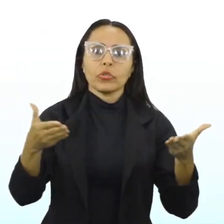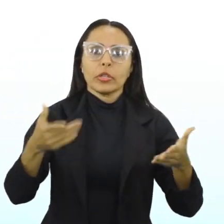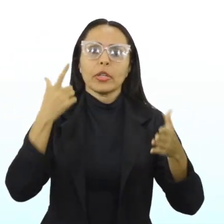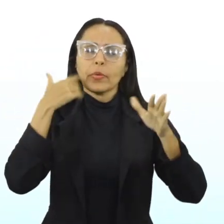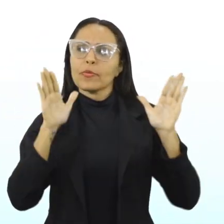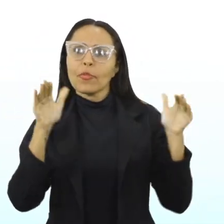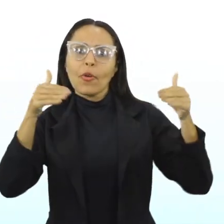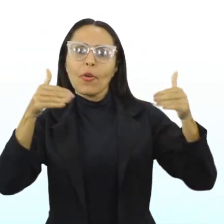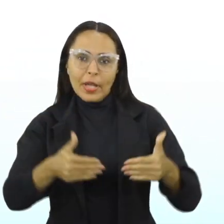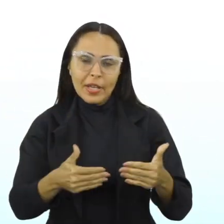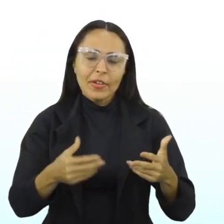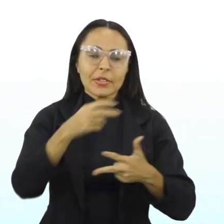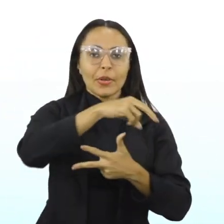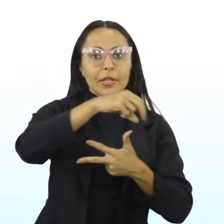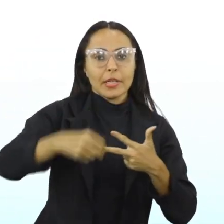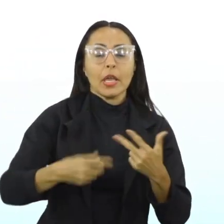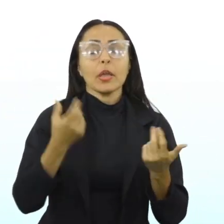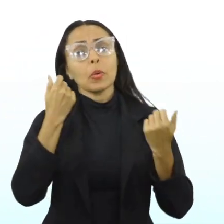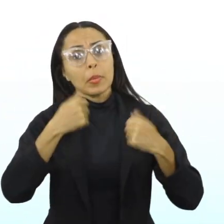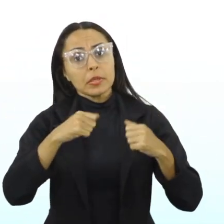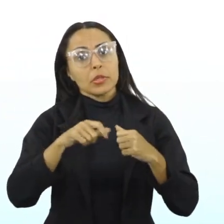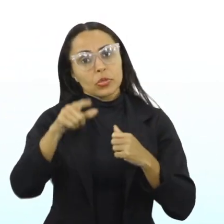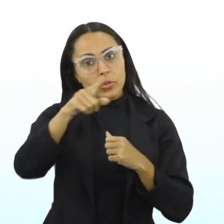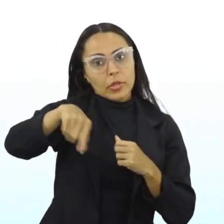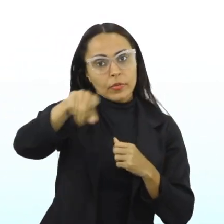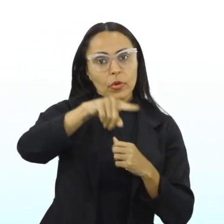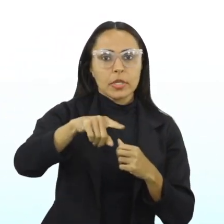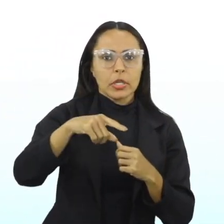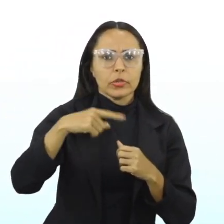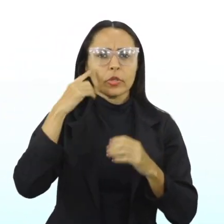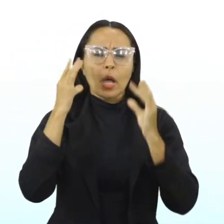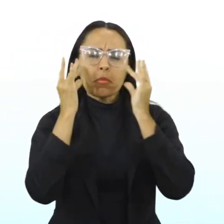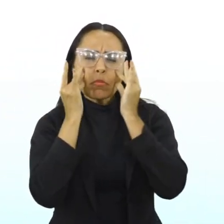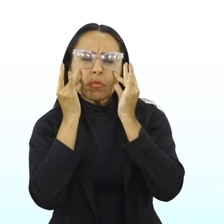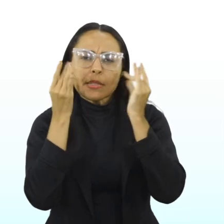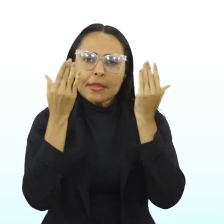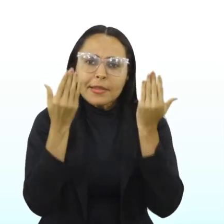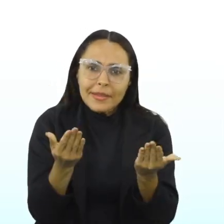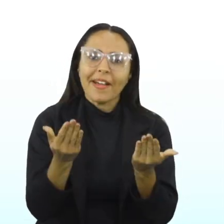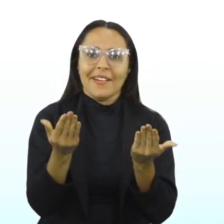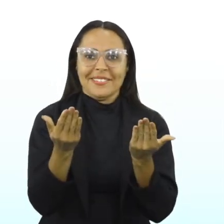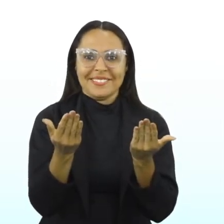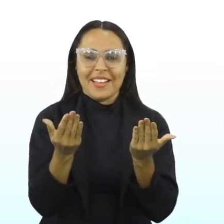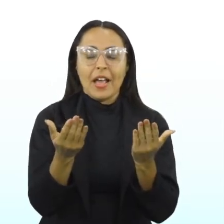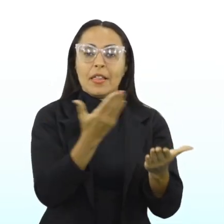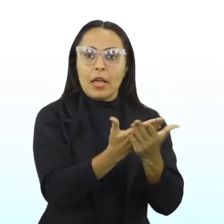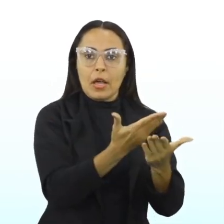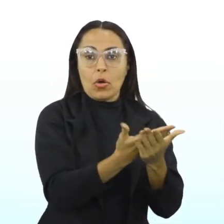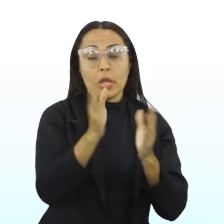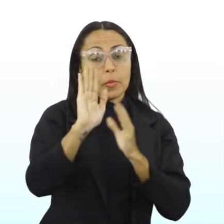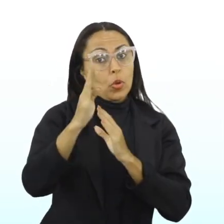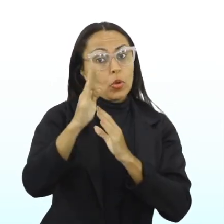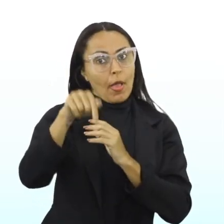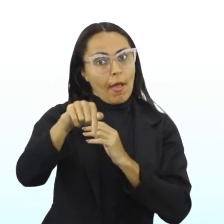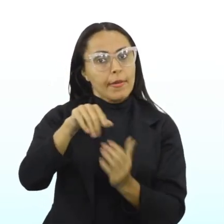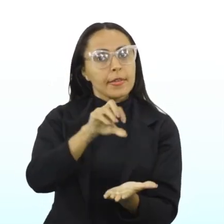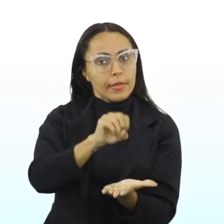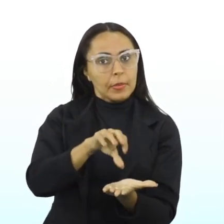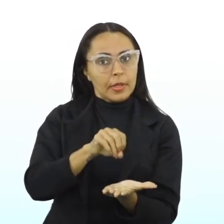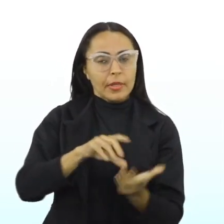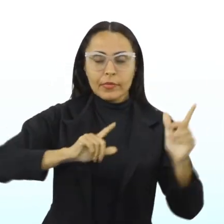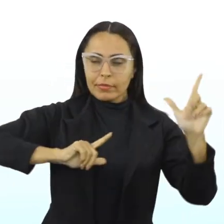ênfase no Enem, eu preciso que vocês fiquem muito ligados nas aulas de biologia aqui do Educa PE TV,